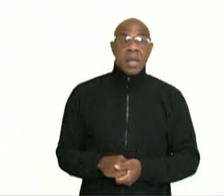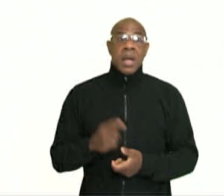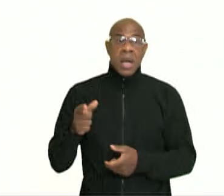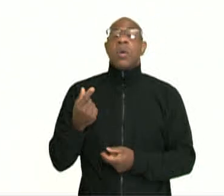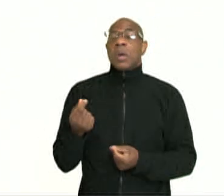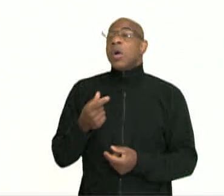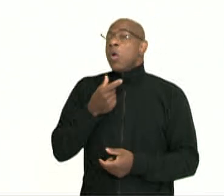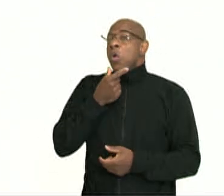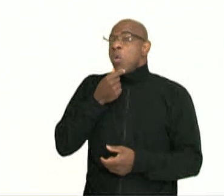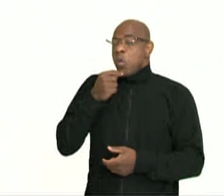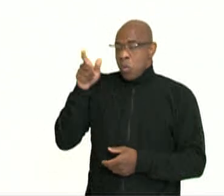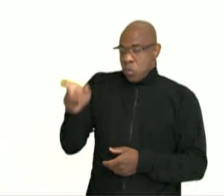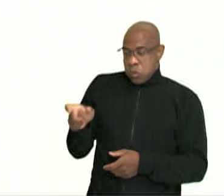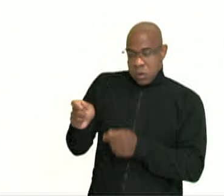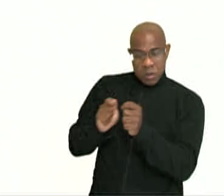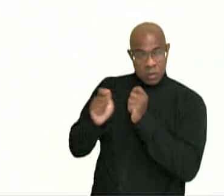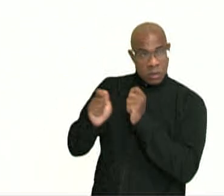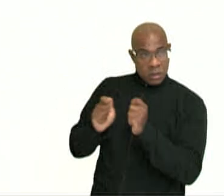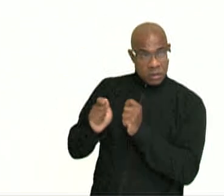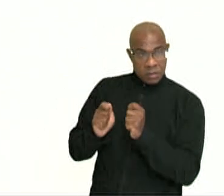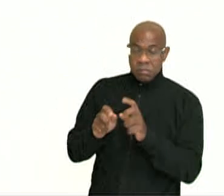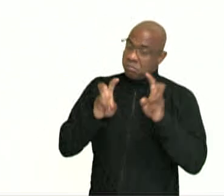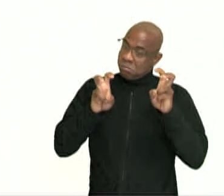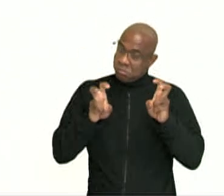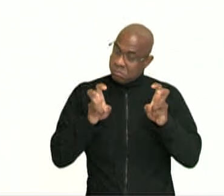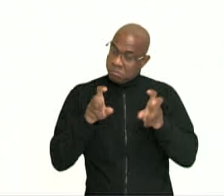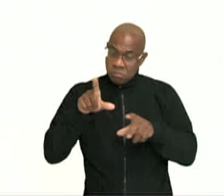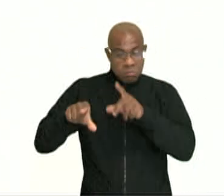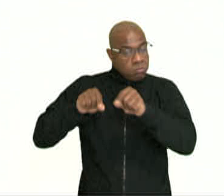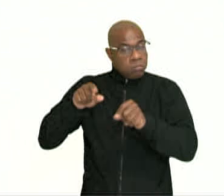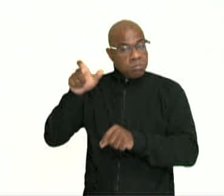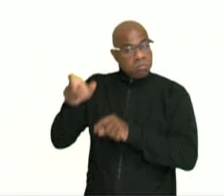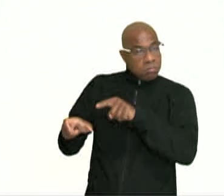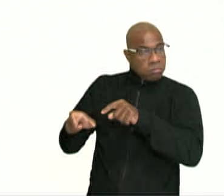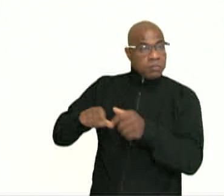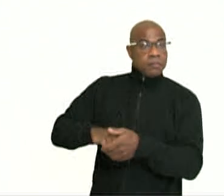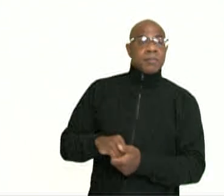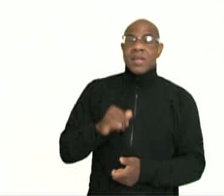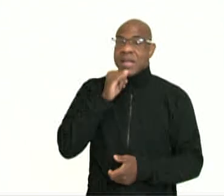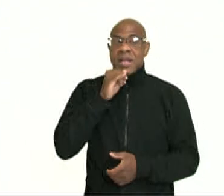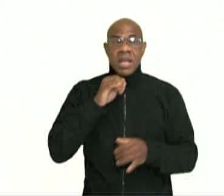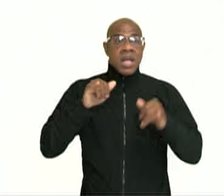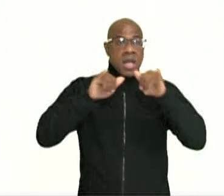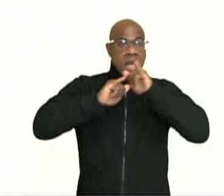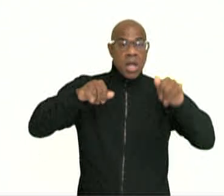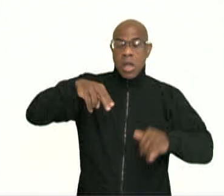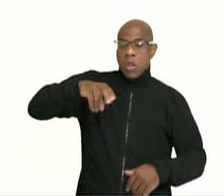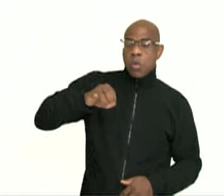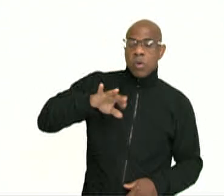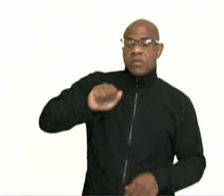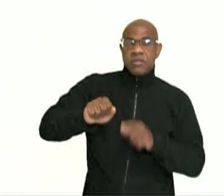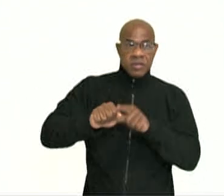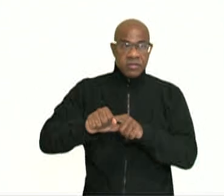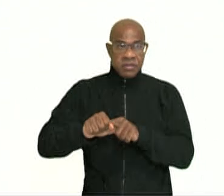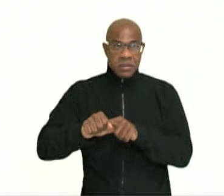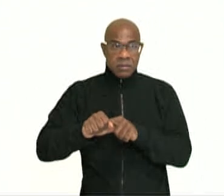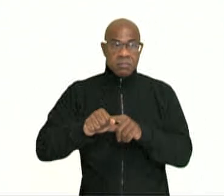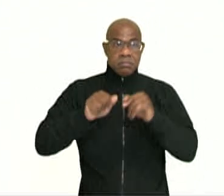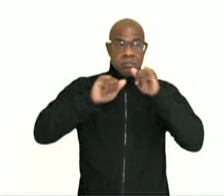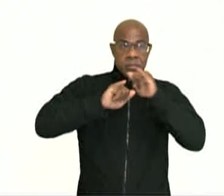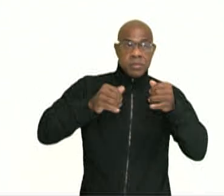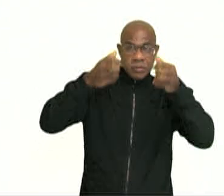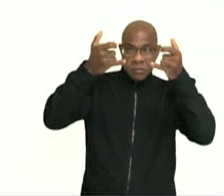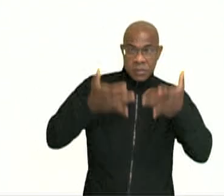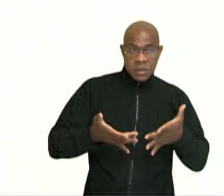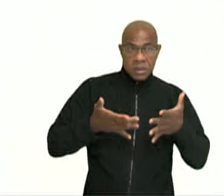jornalista. Assim, enquanto a notícia relata para noticiar, o que eu te digo?